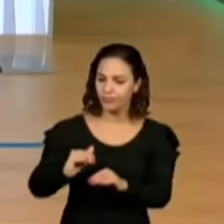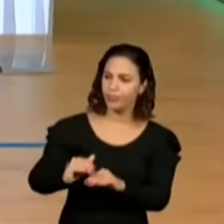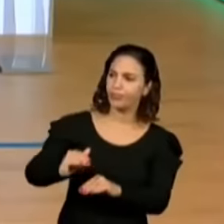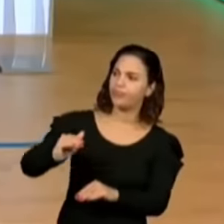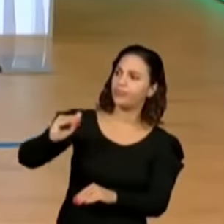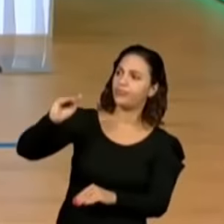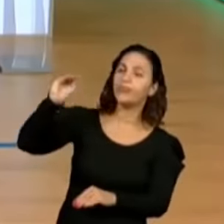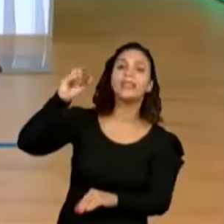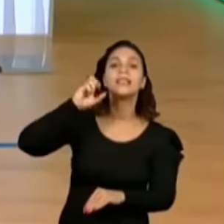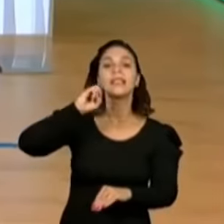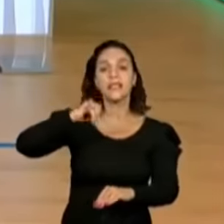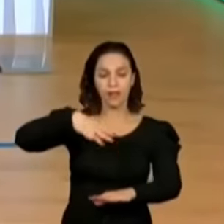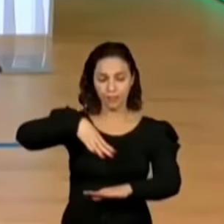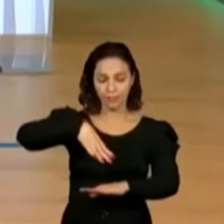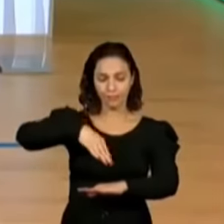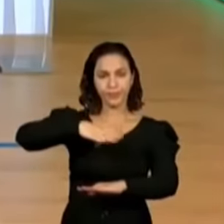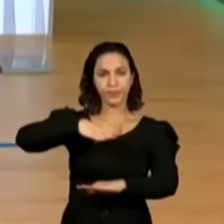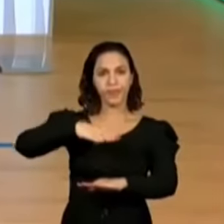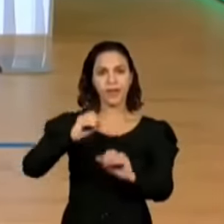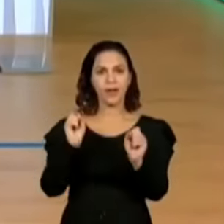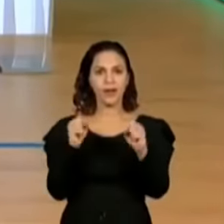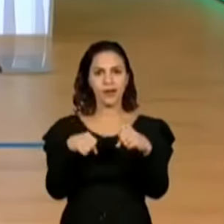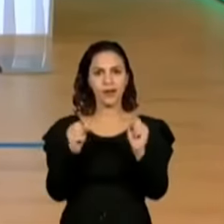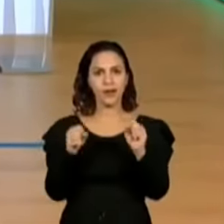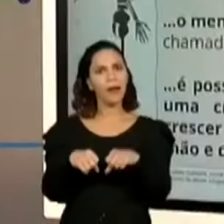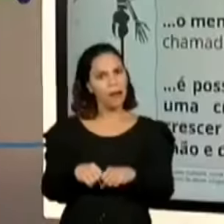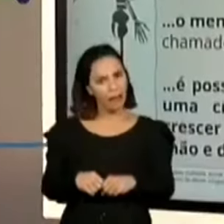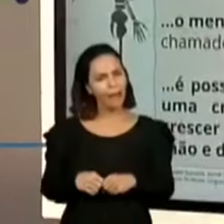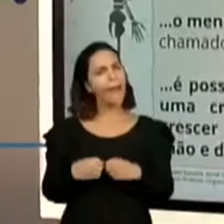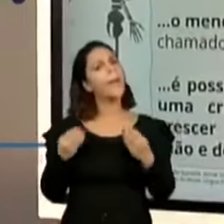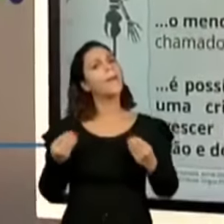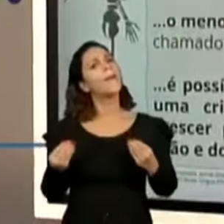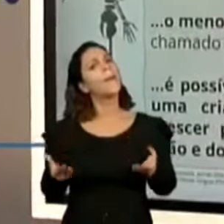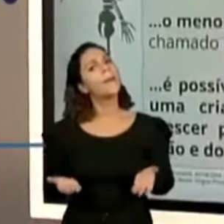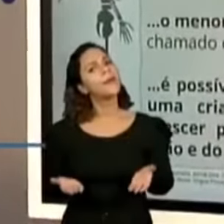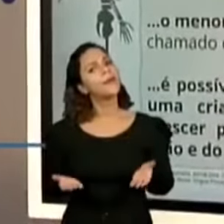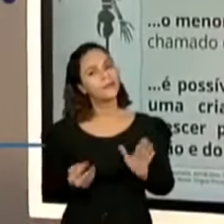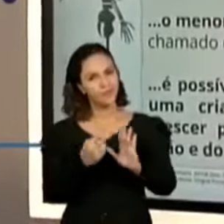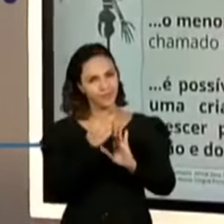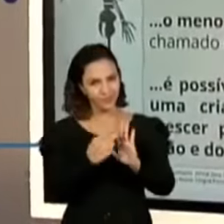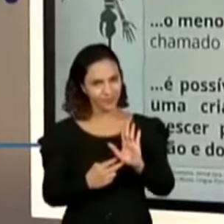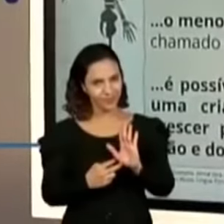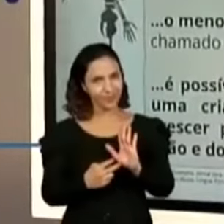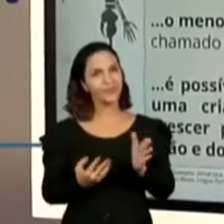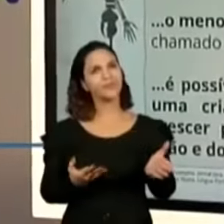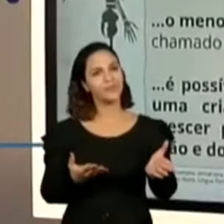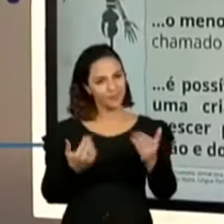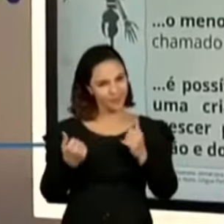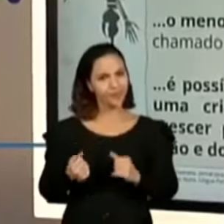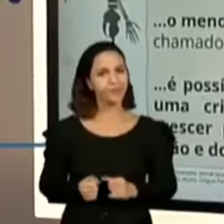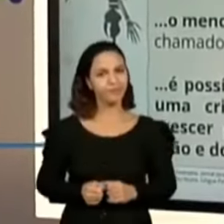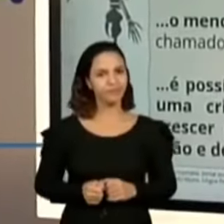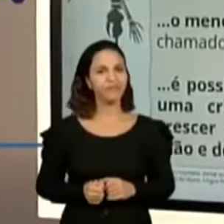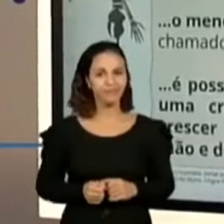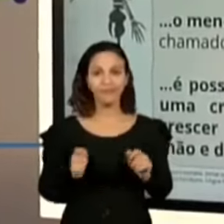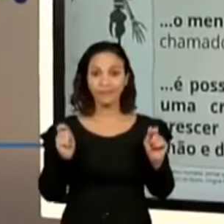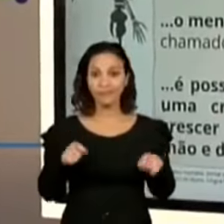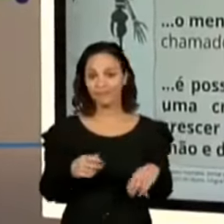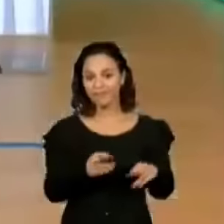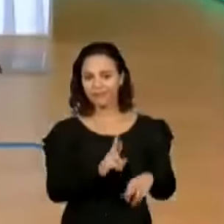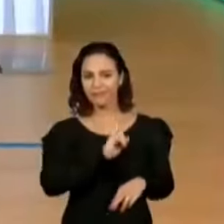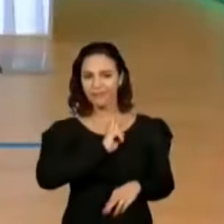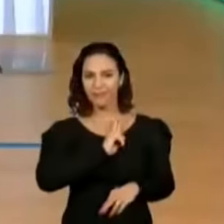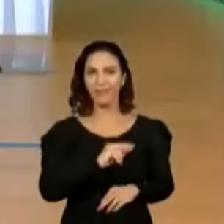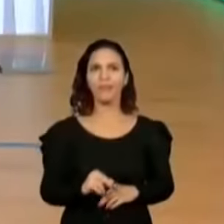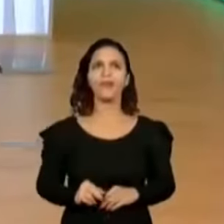do punho? Curioso. Vamos descobrir como que isso acontece por meio da leitura? Por meio da leitura teremos essa